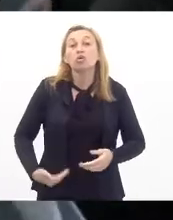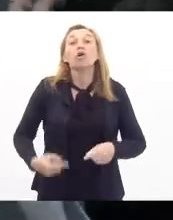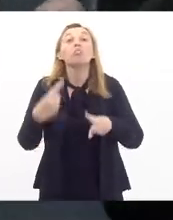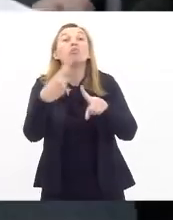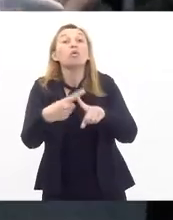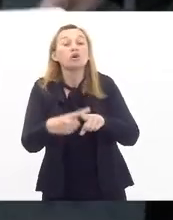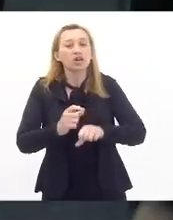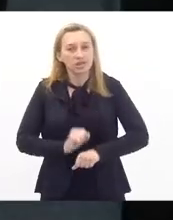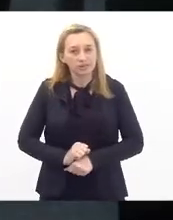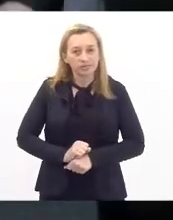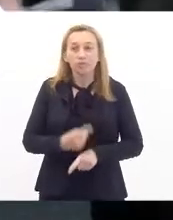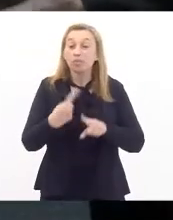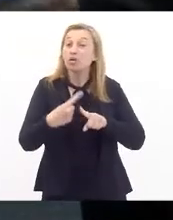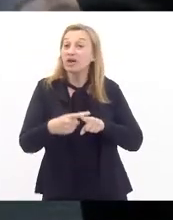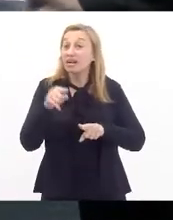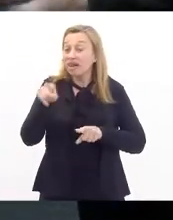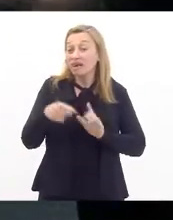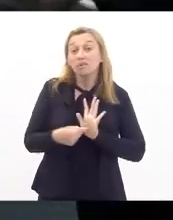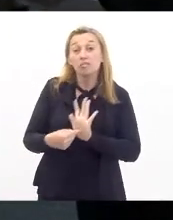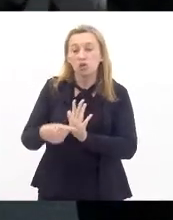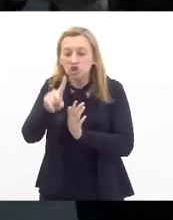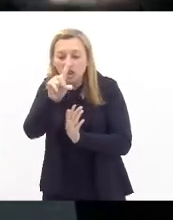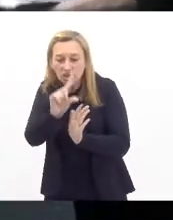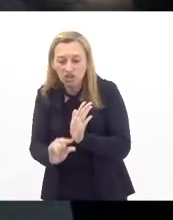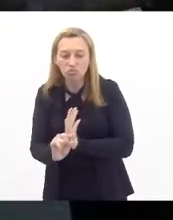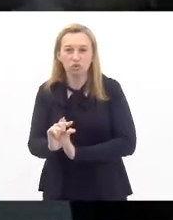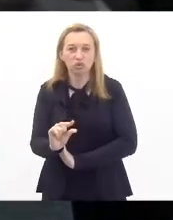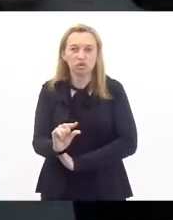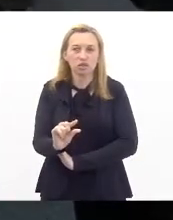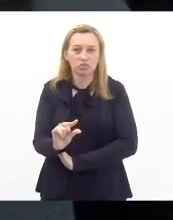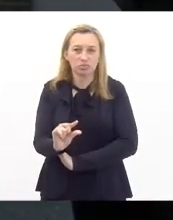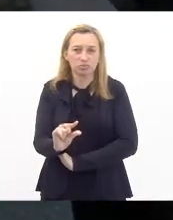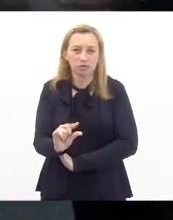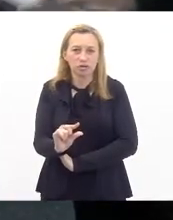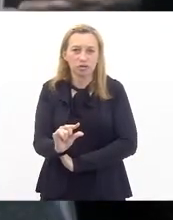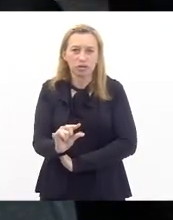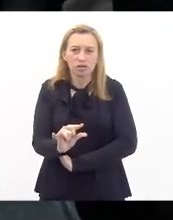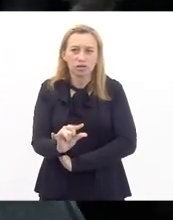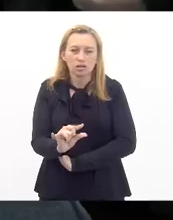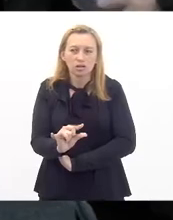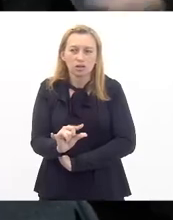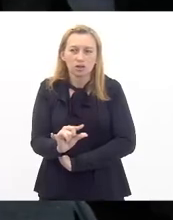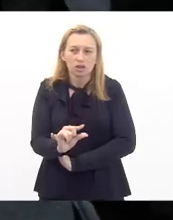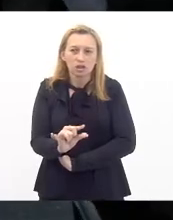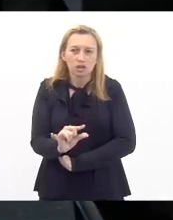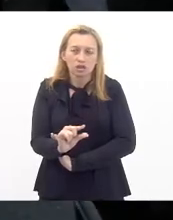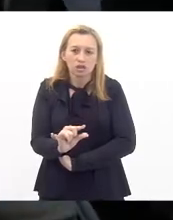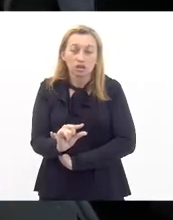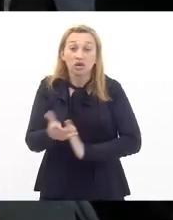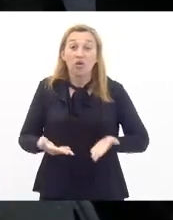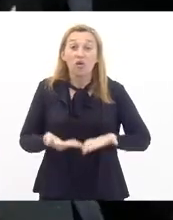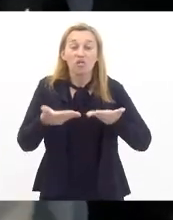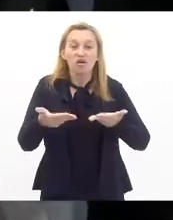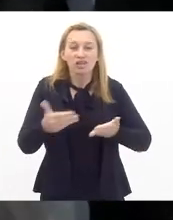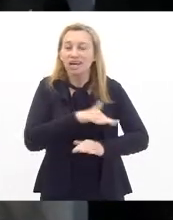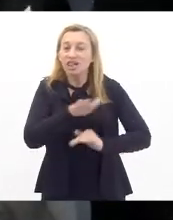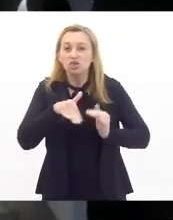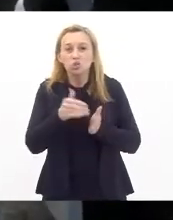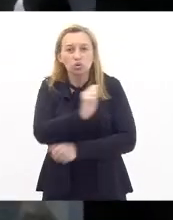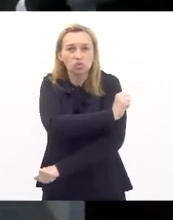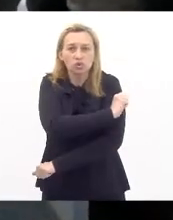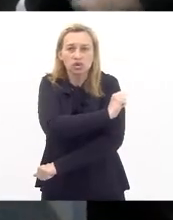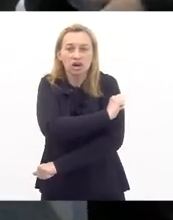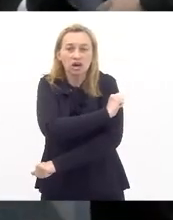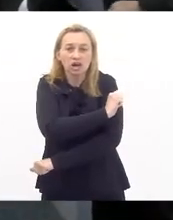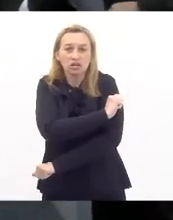Porque ela aponta para uma diminuição do mínimo a ser o fim a todos os estudantes